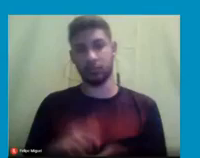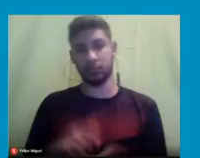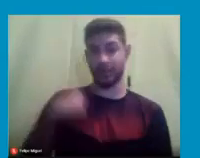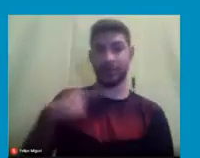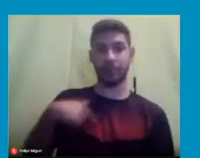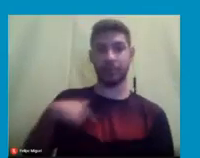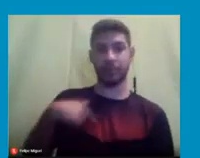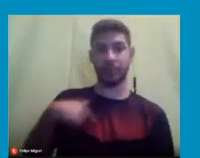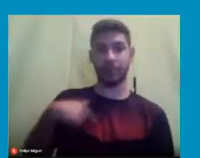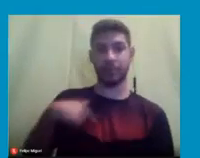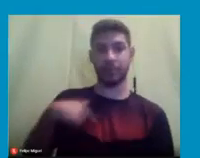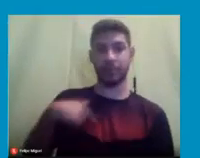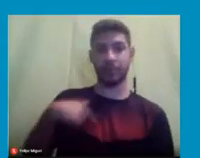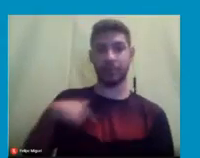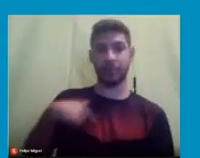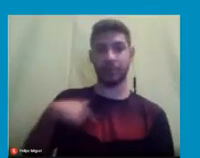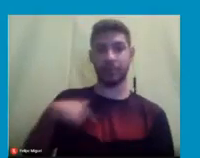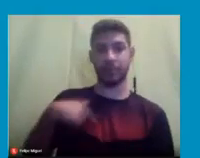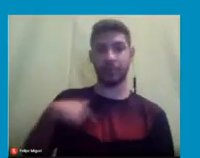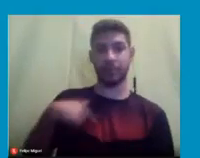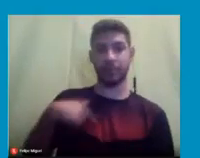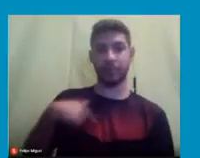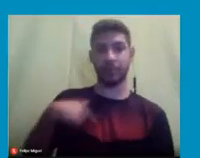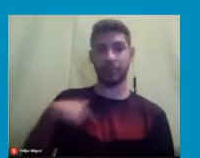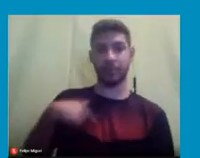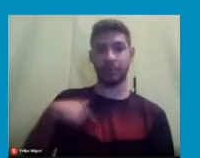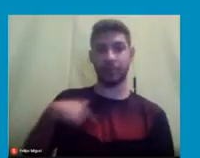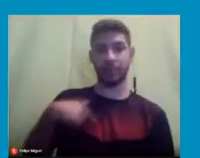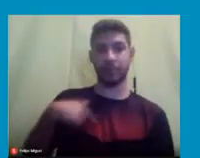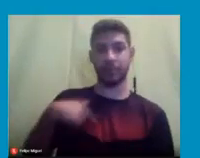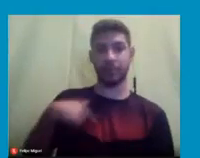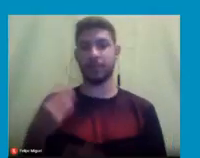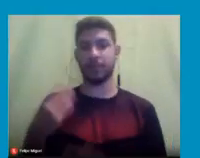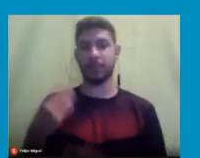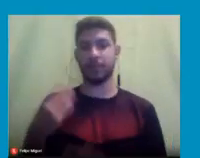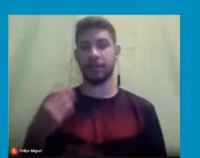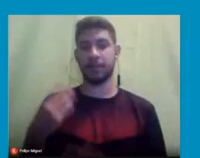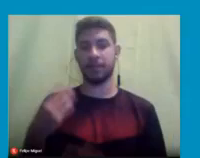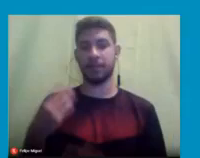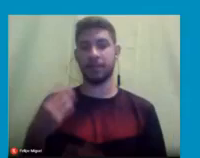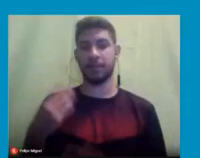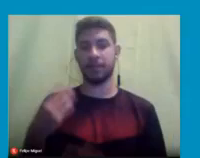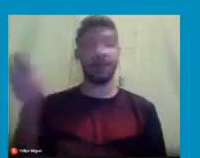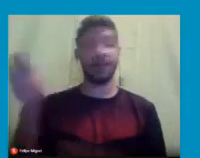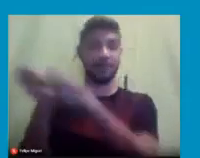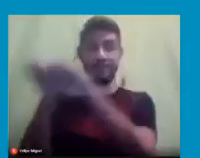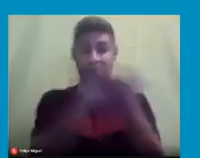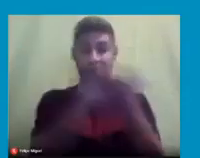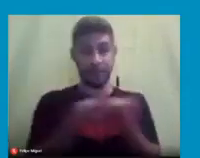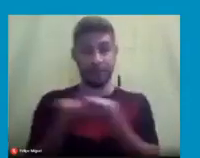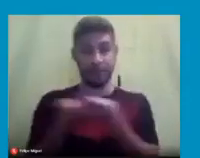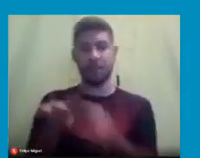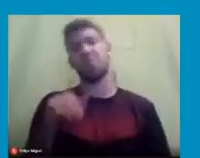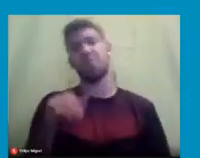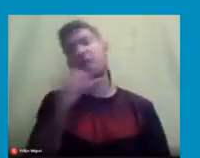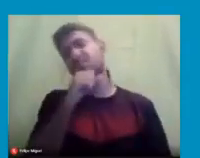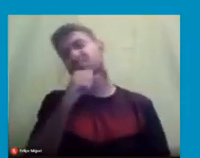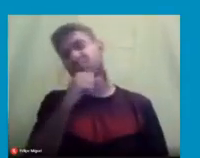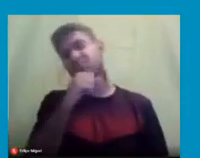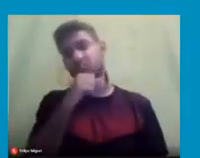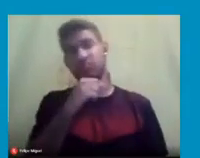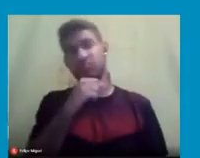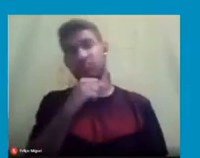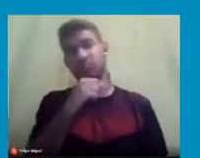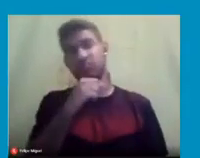morava na favela. Porque na favela era tudo igual. Então, eu me lembro que quando eu era novo, mais novo, eu queria sempre, eu não